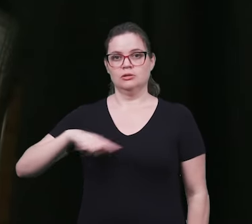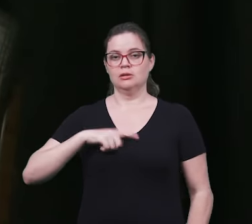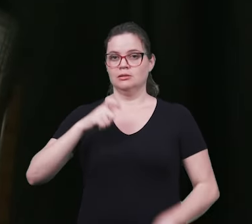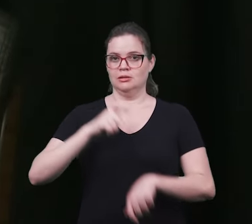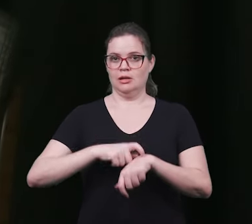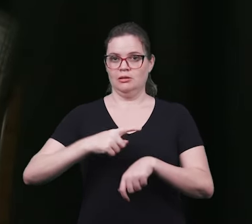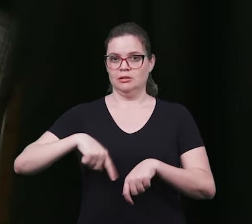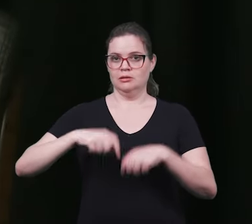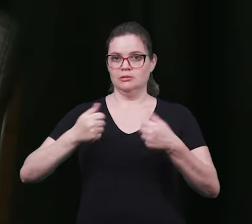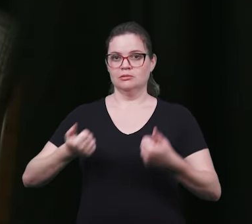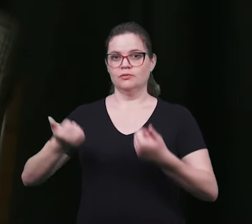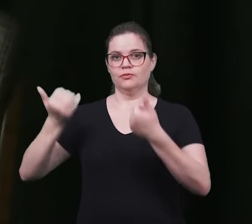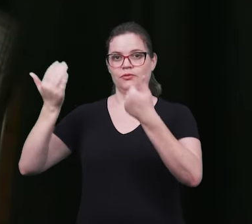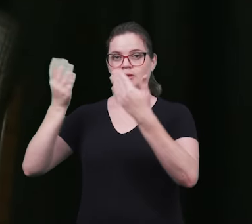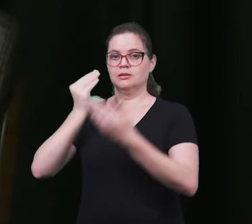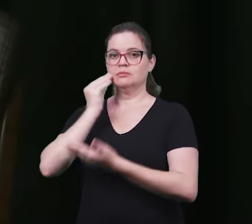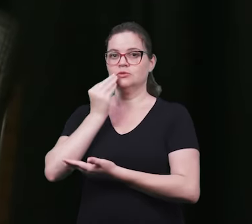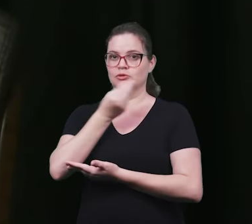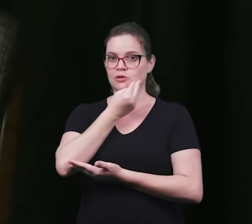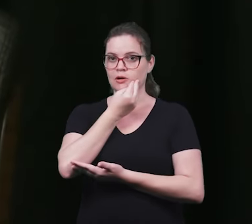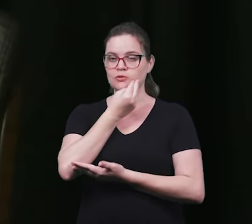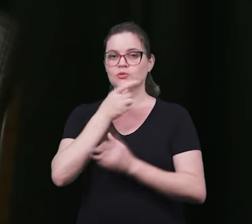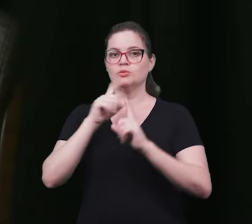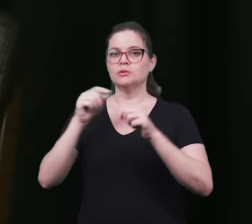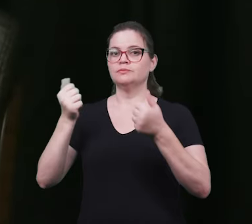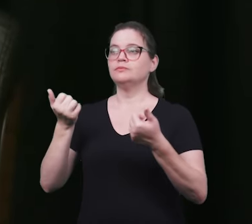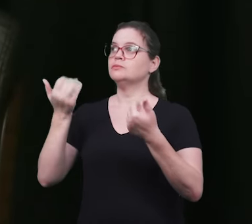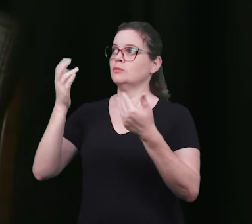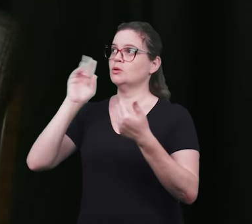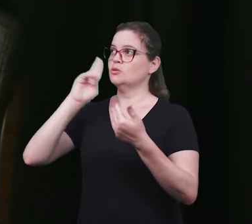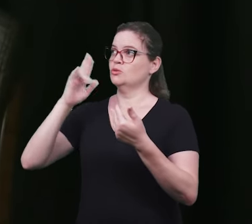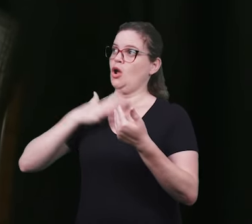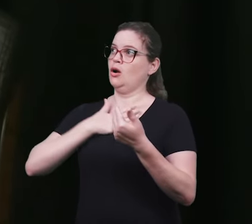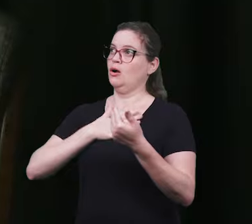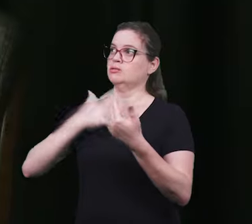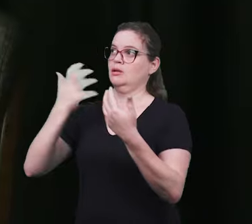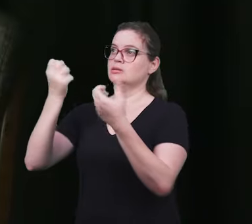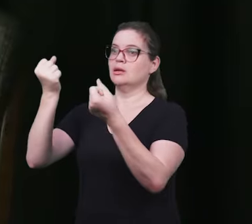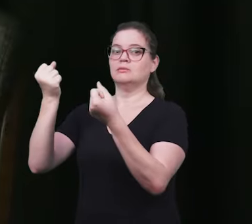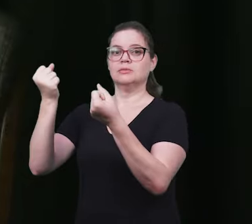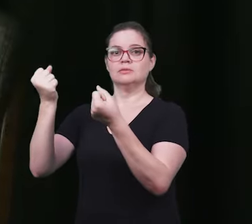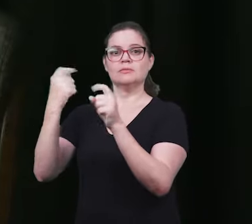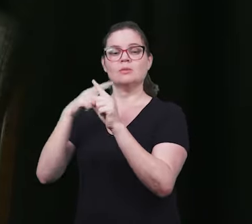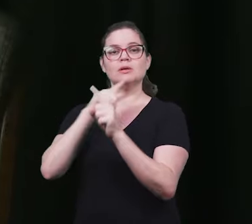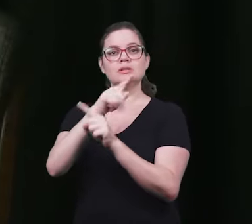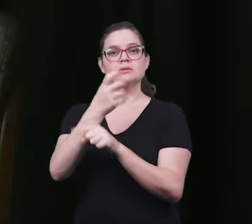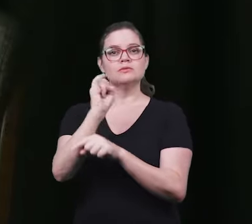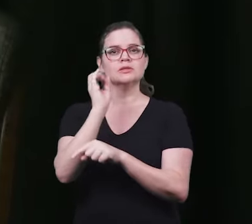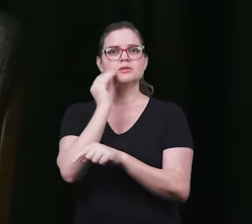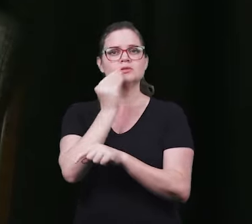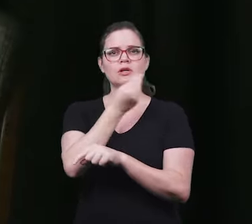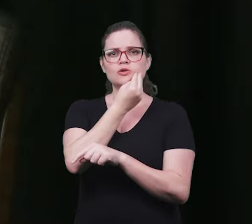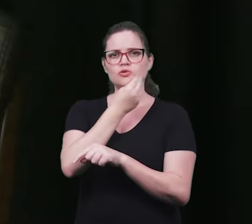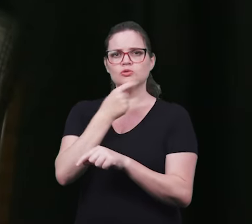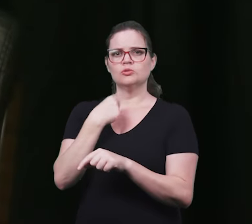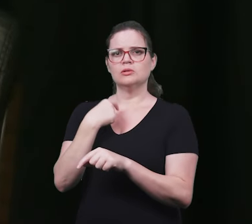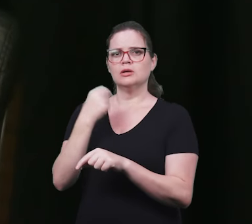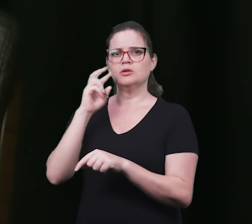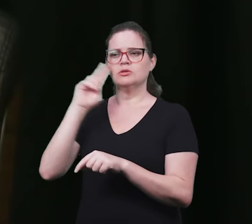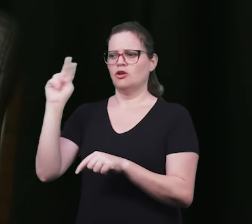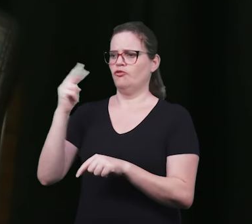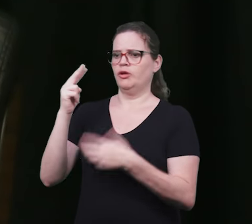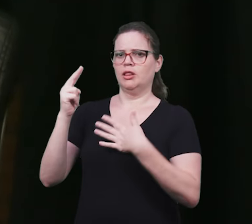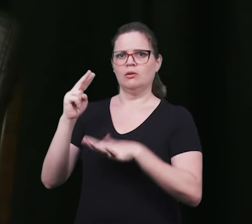nosso jejum, Senhor, que a nossa oferta seja agradável a Ti. Glória a Deus. Porque você fez um jejum. Se não for agradável ao